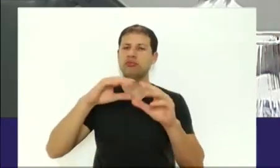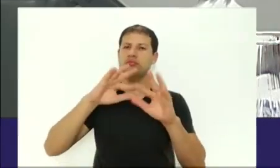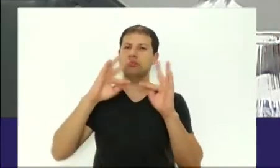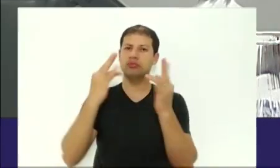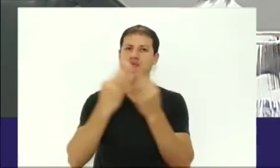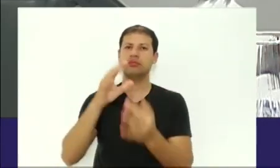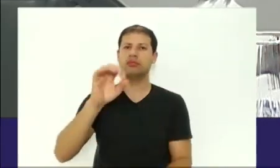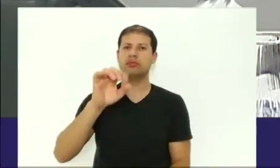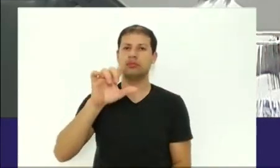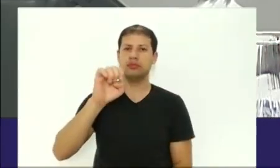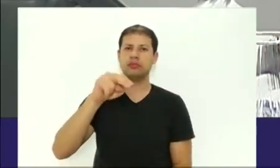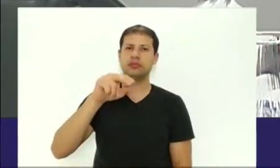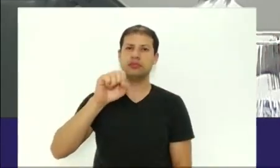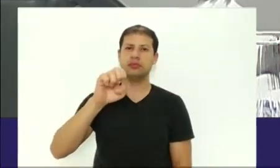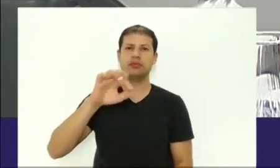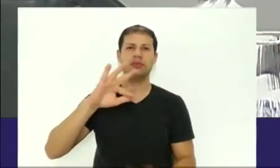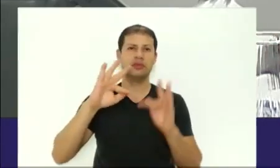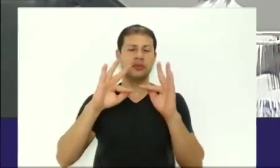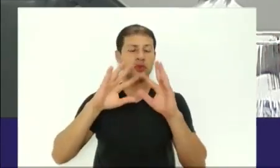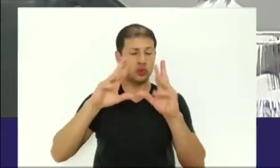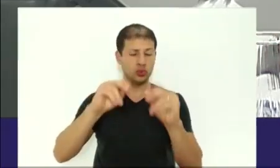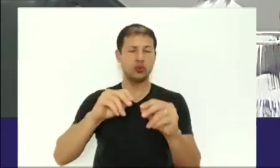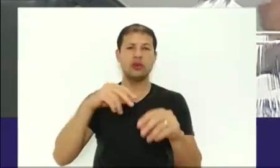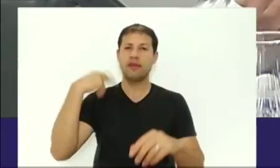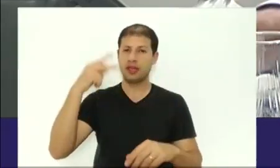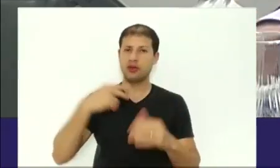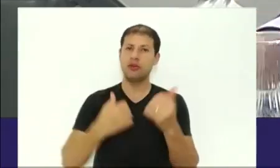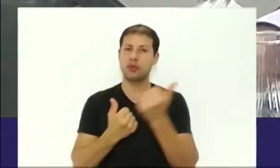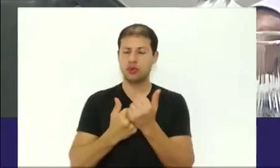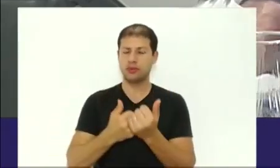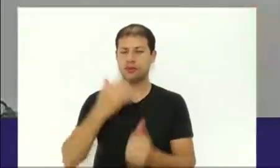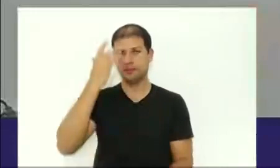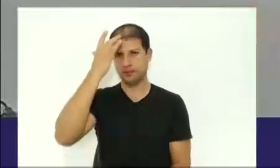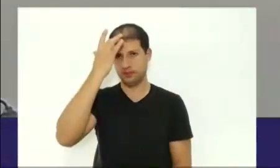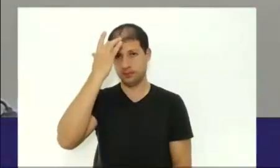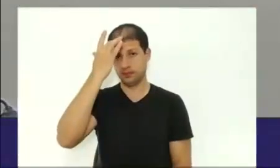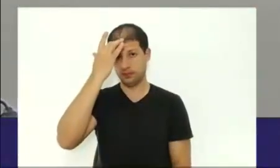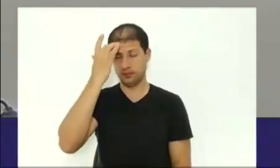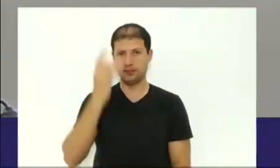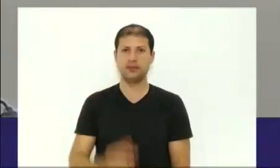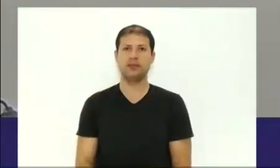parabéns a todos os vereadores que nos apoiaram nesse assunto.